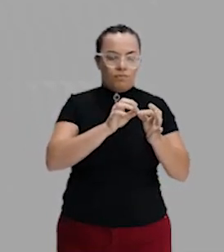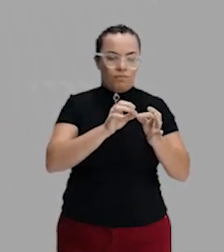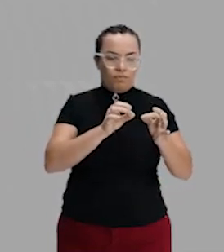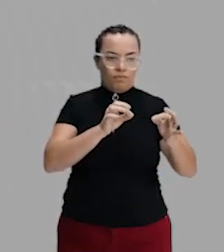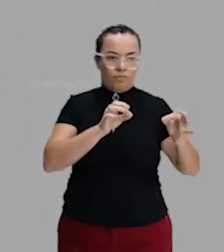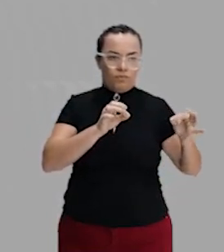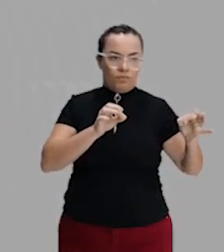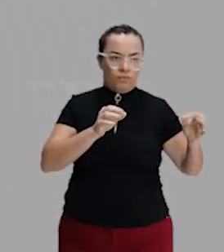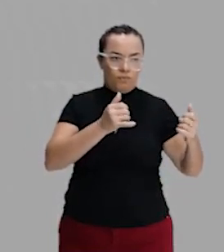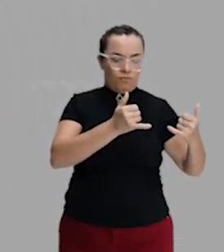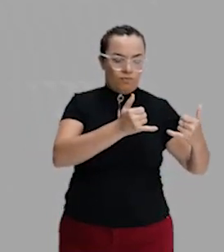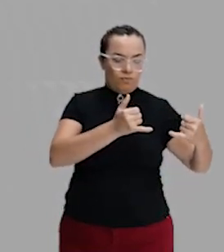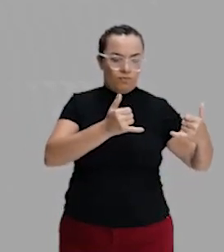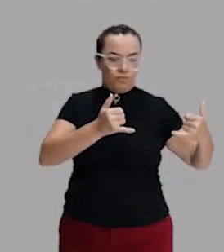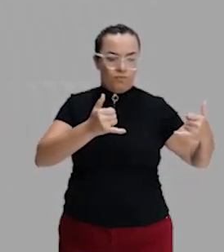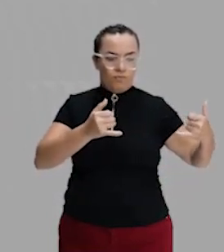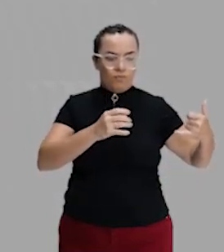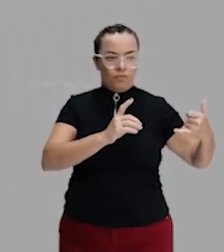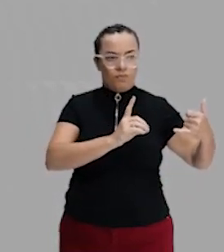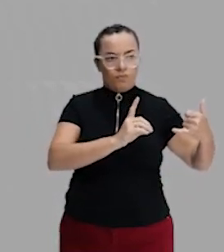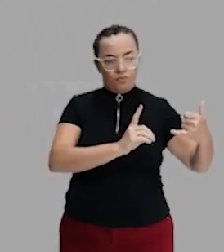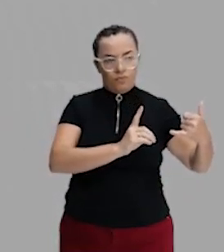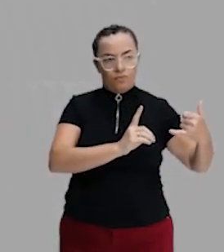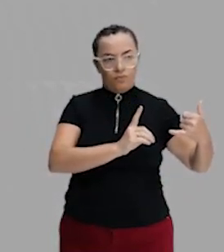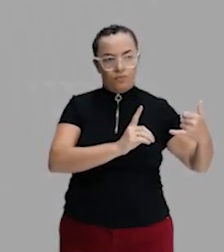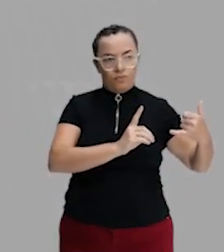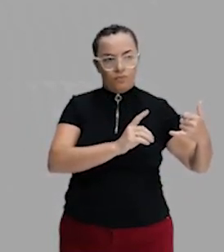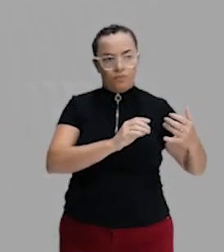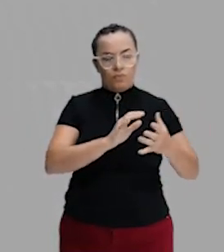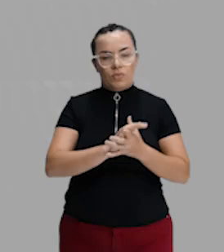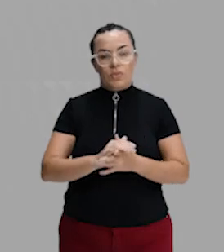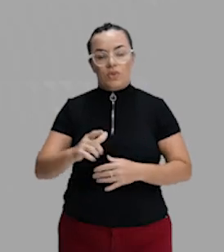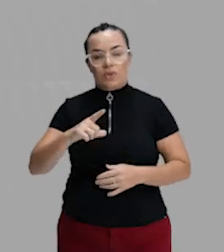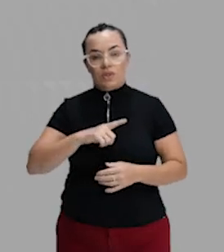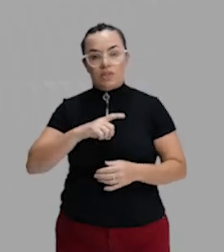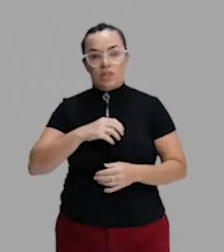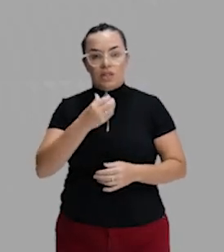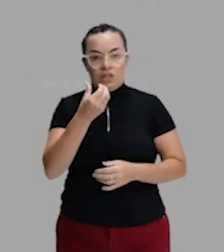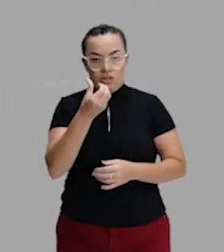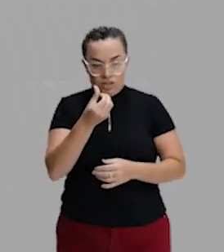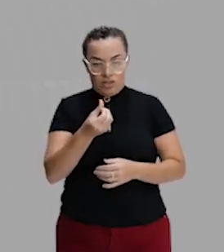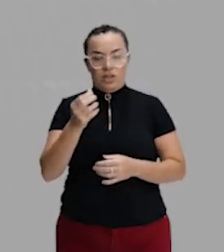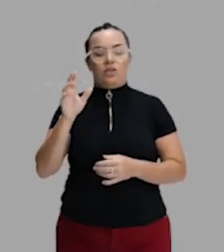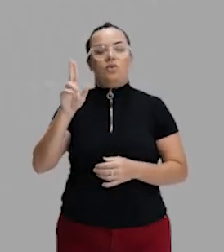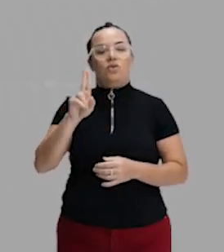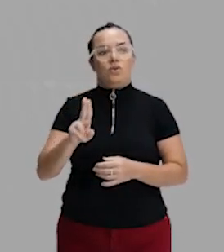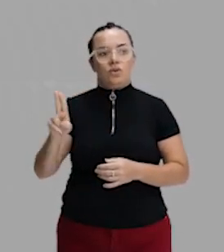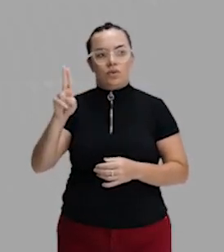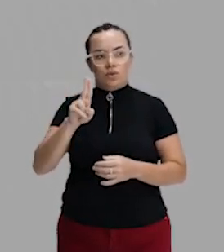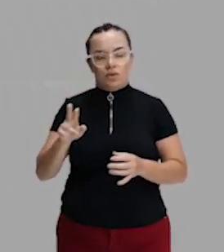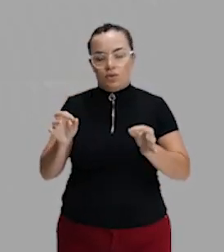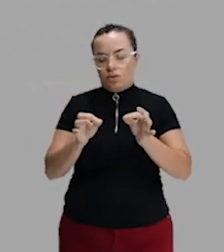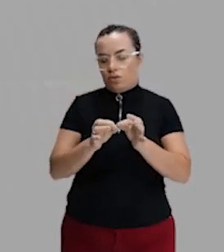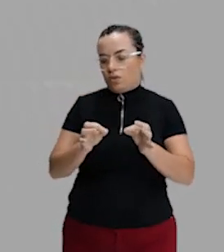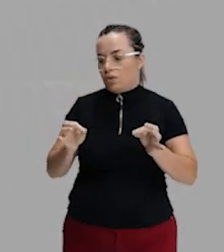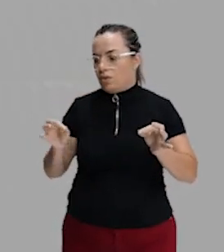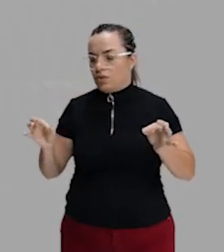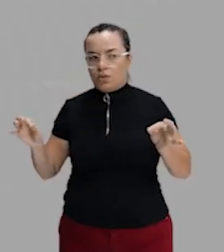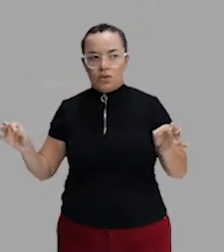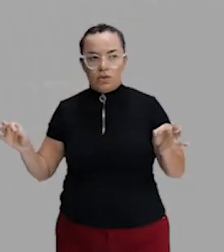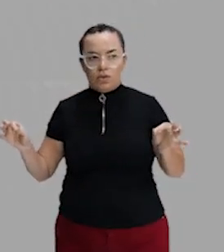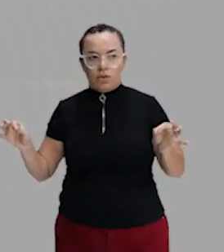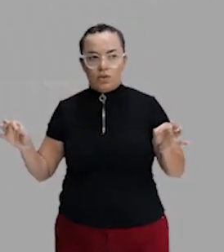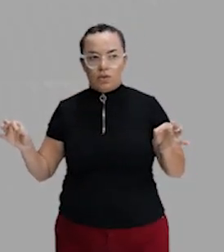Certo? Essa distância tem que ser 6 unidades. Tá? Tem que ser 6 unidades. Quer dizer, tem que ter 3